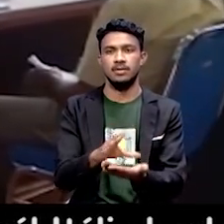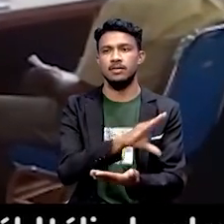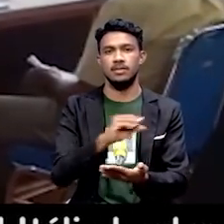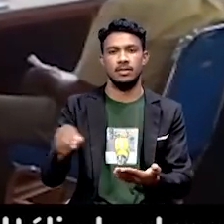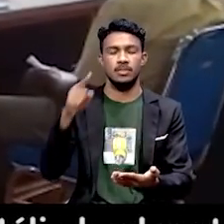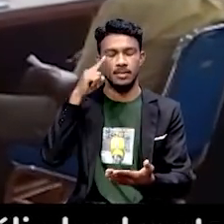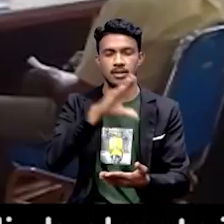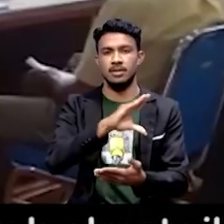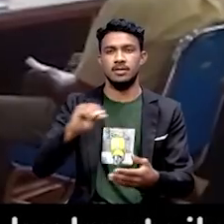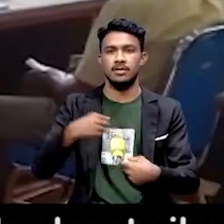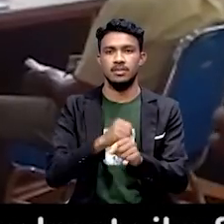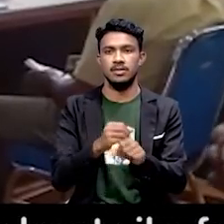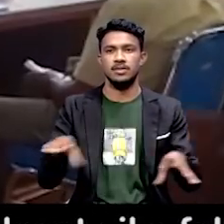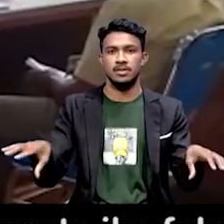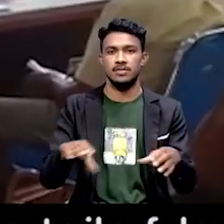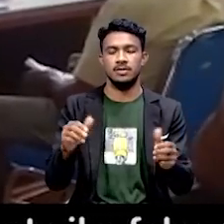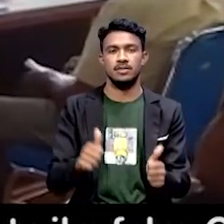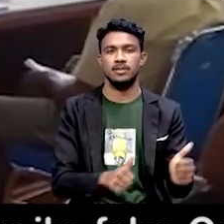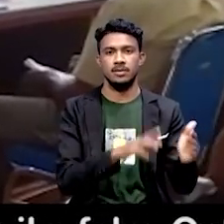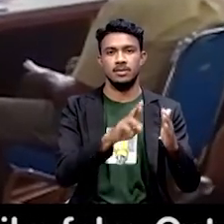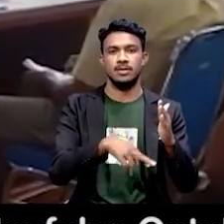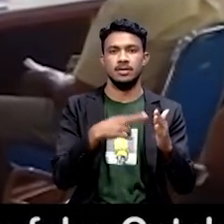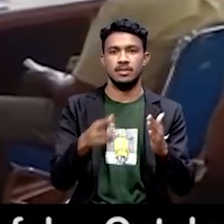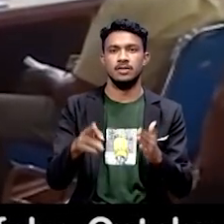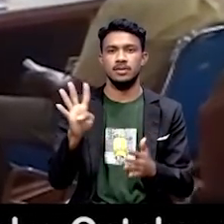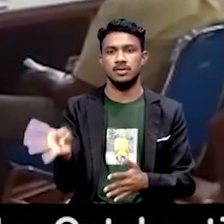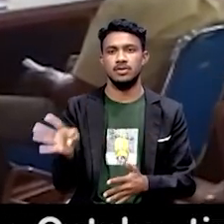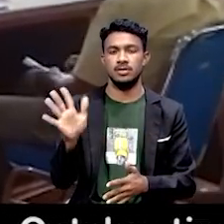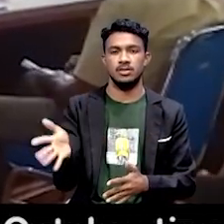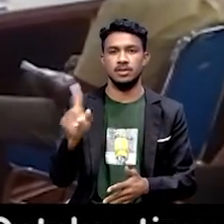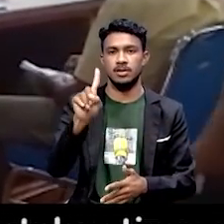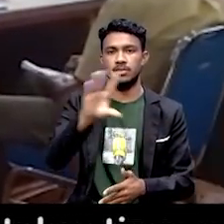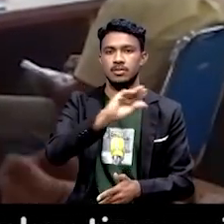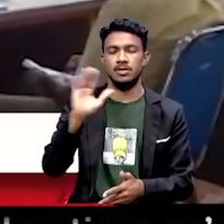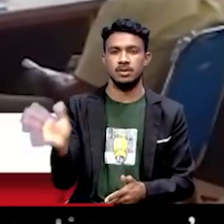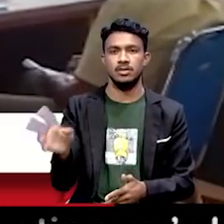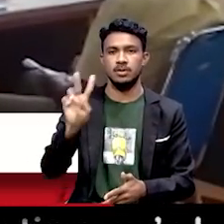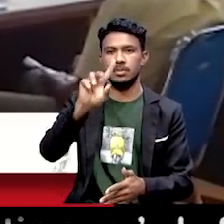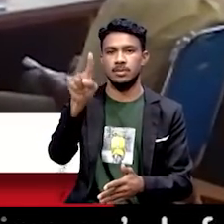arguido em custas nos termos do artigo 51, número 2, 52, número 2 do